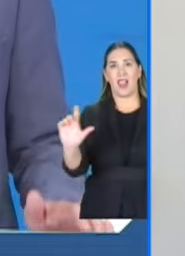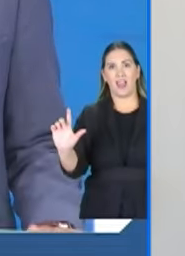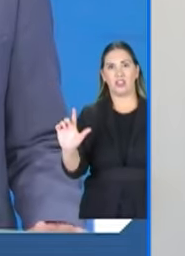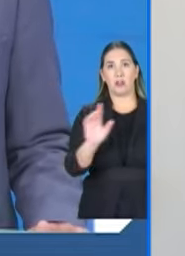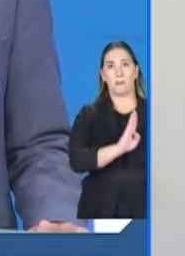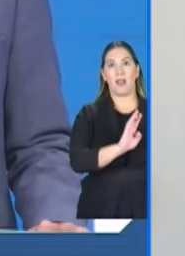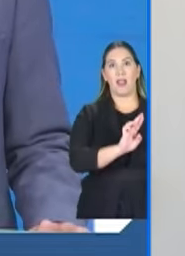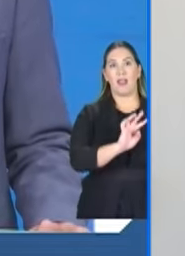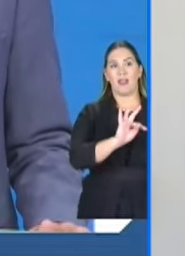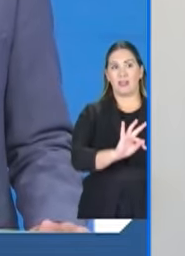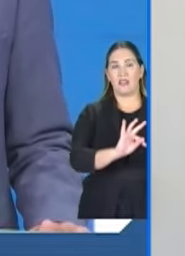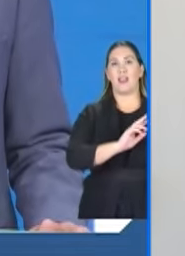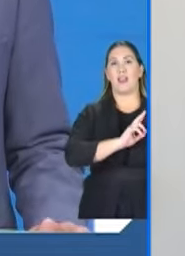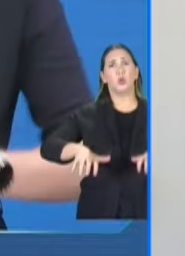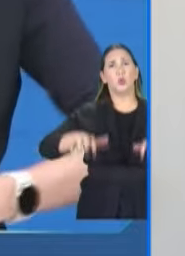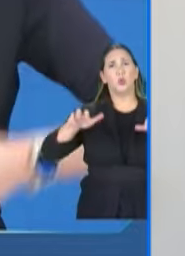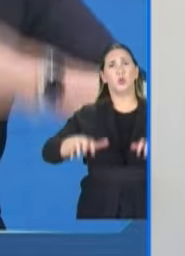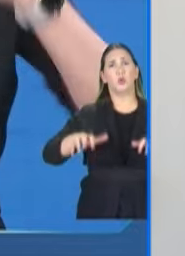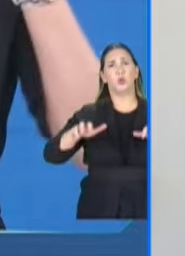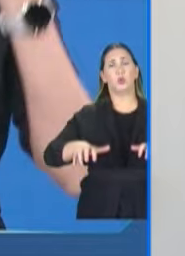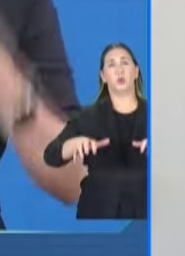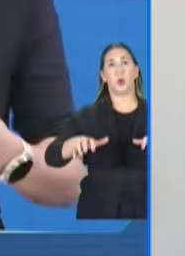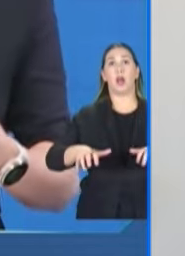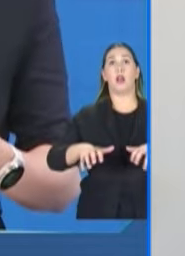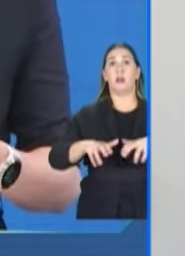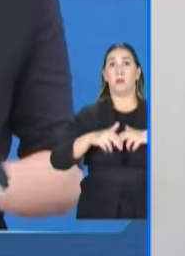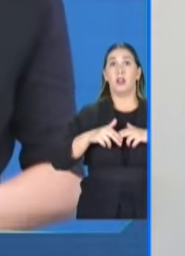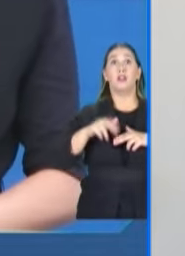se autorregular. Eu não acredito que